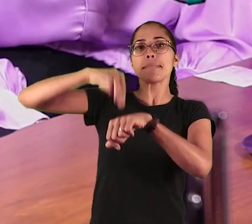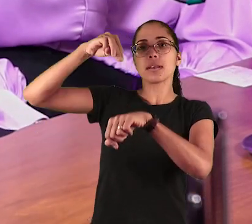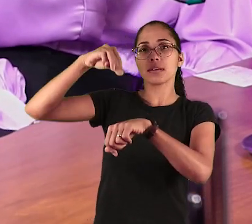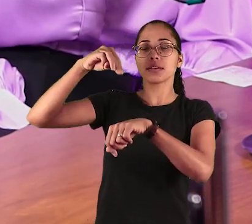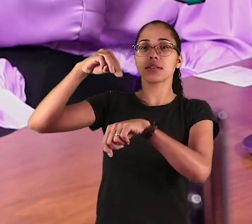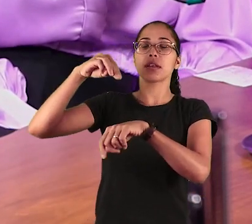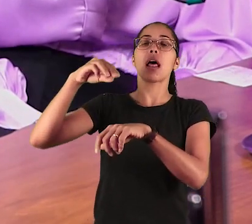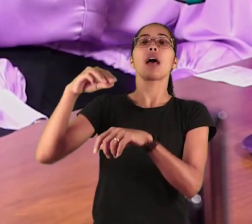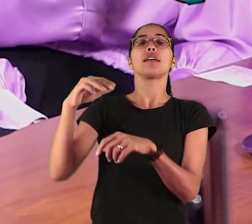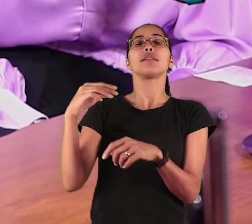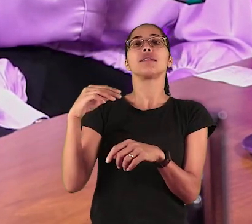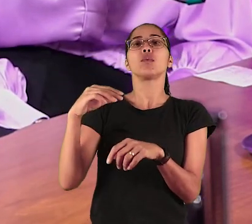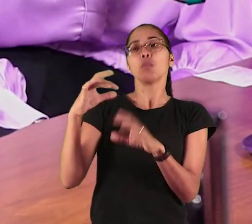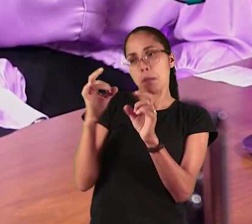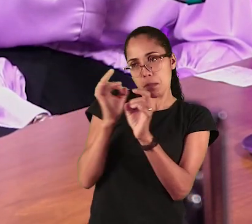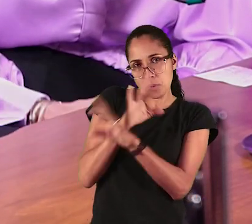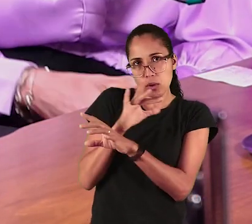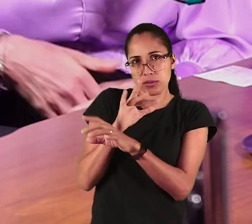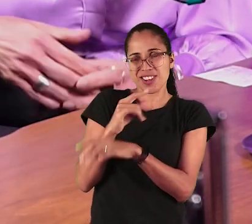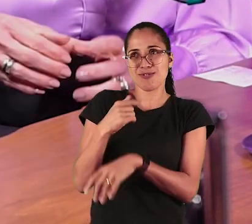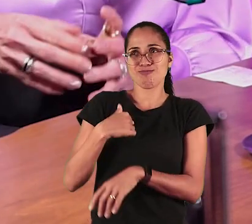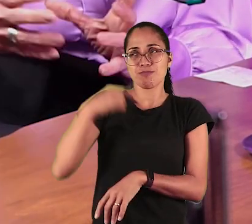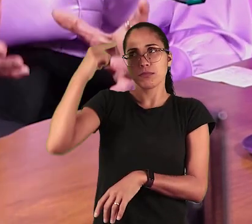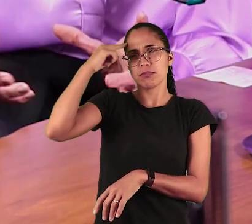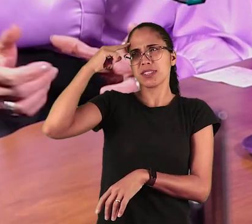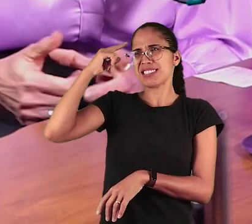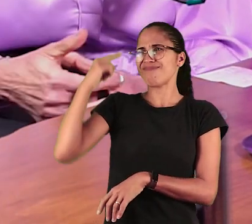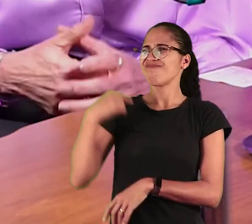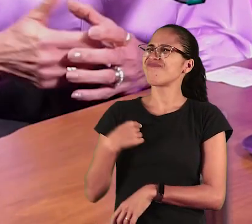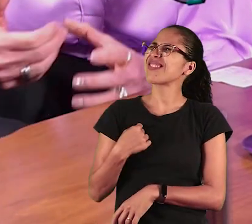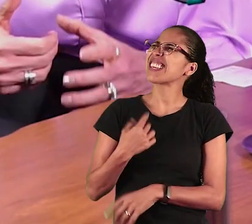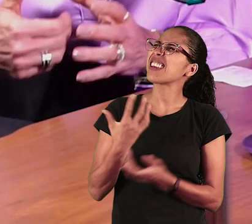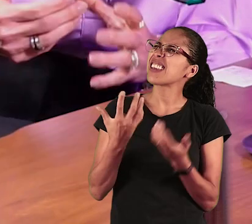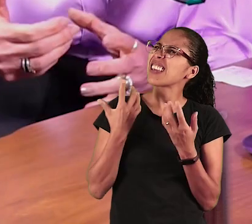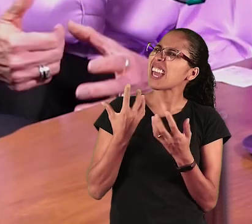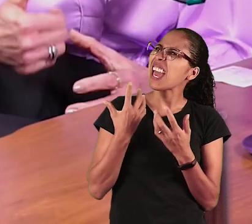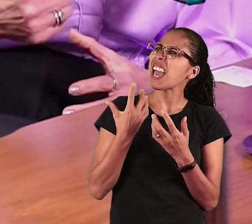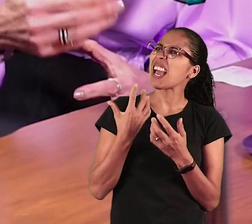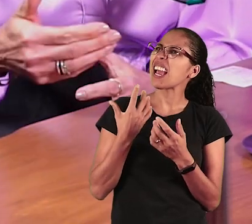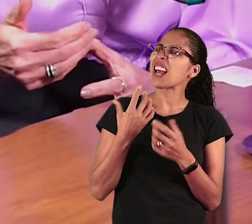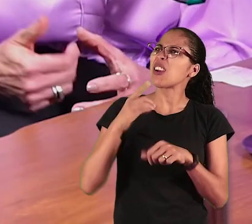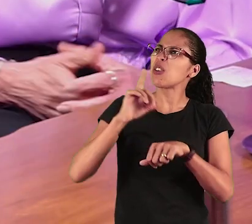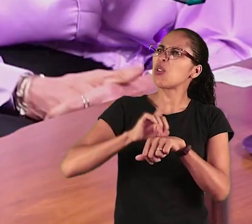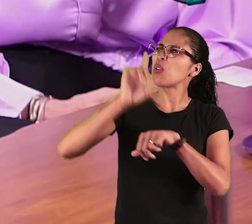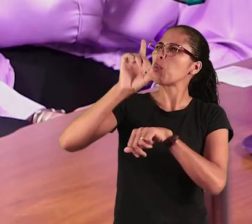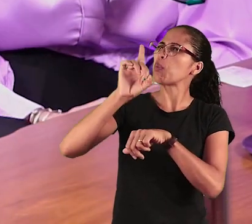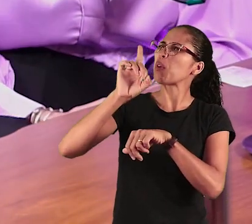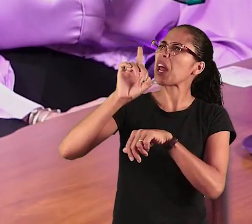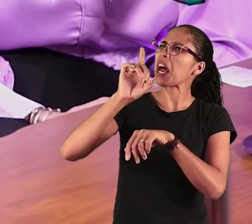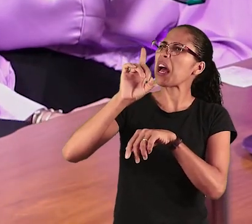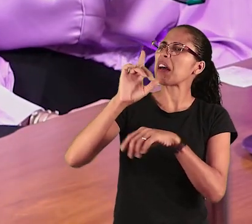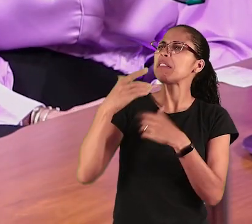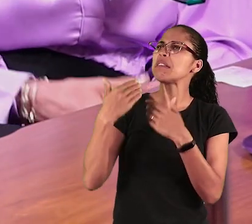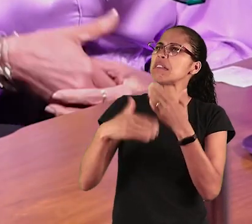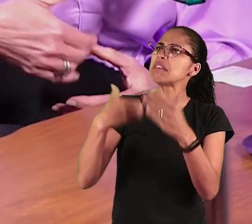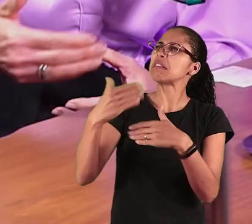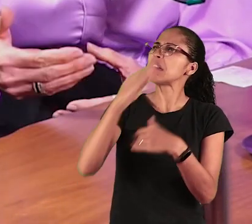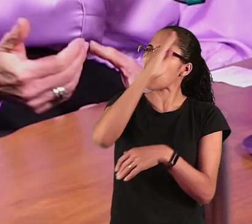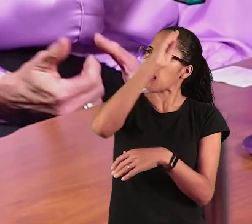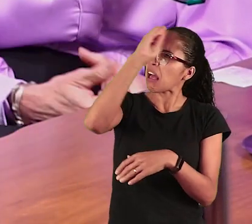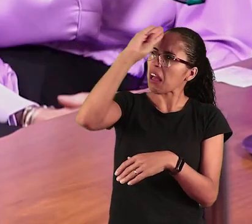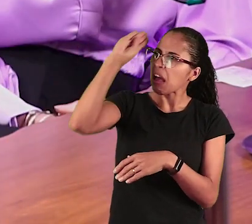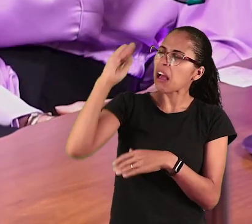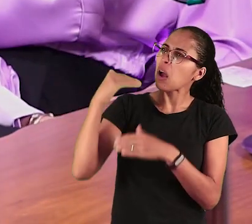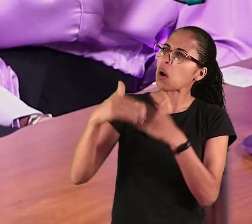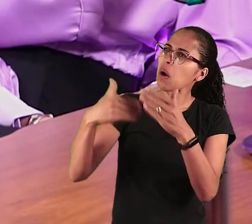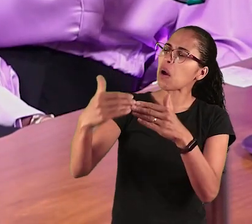confesso que resolvi repensar ali Será que realmente eu quero continuar vou para o doutorado e vou continuar